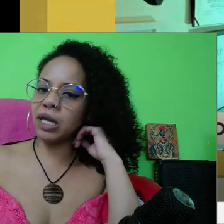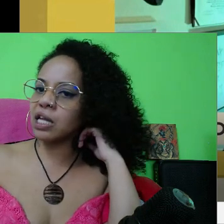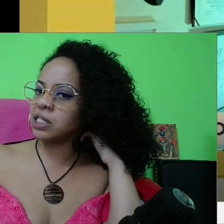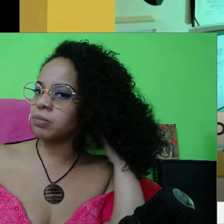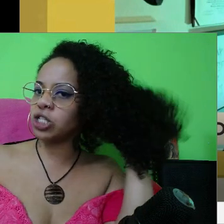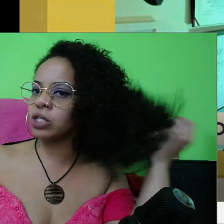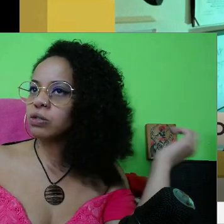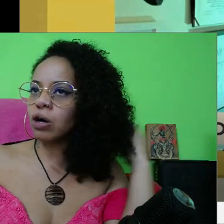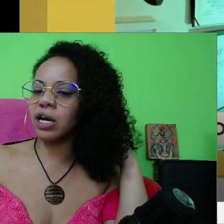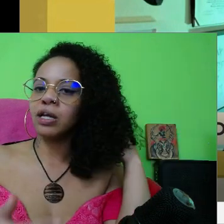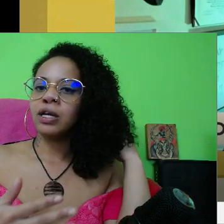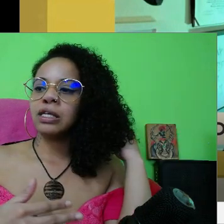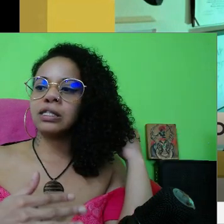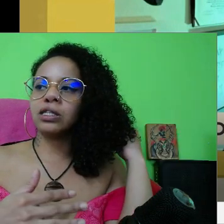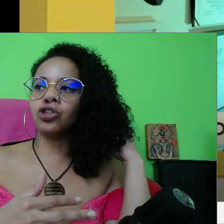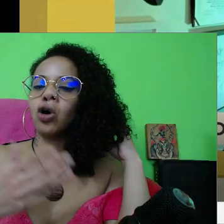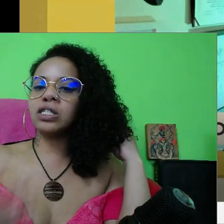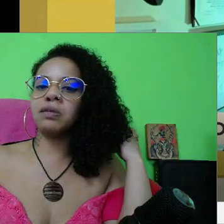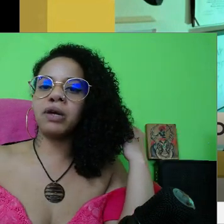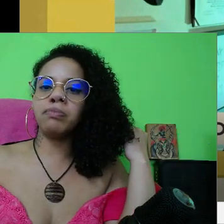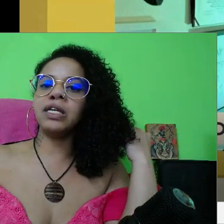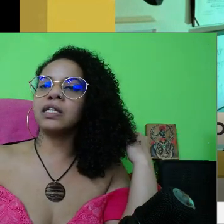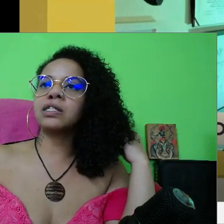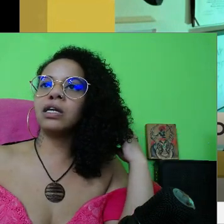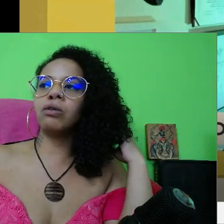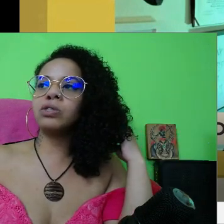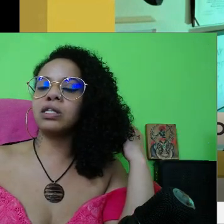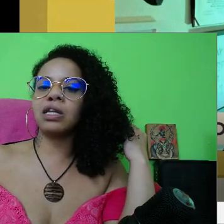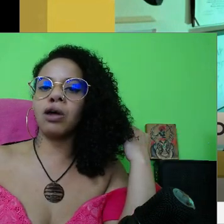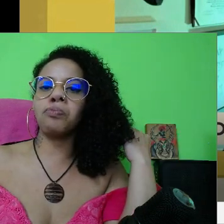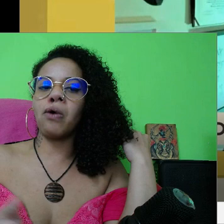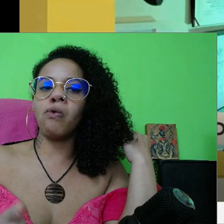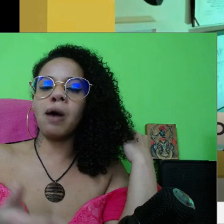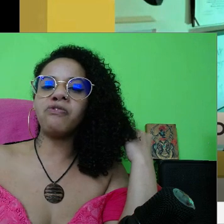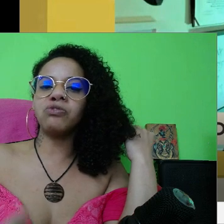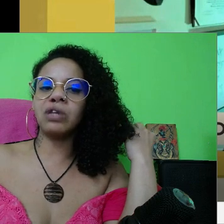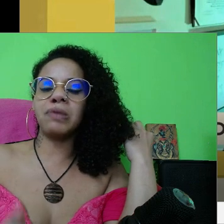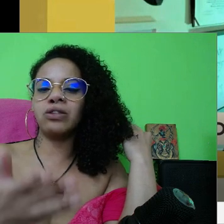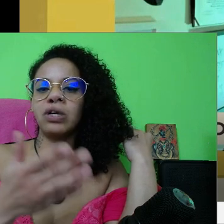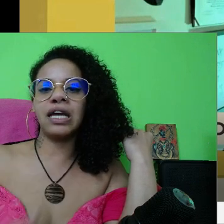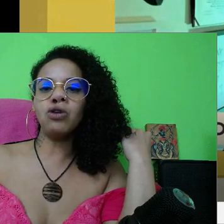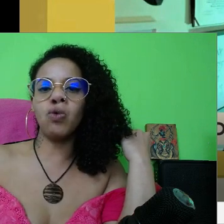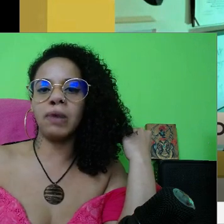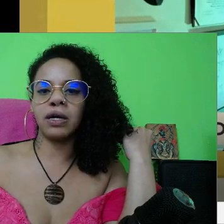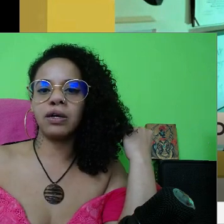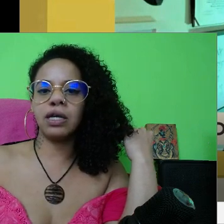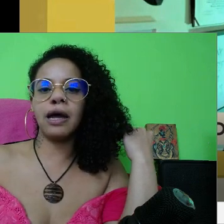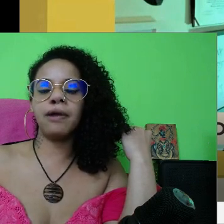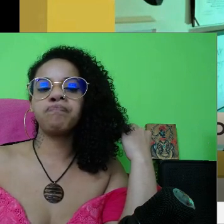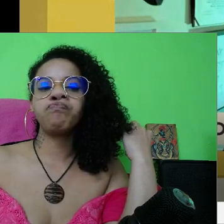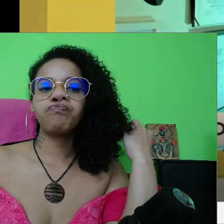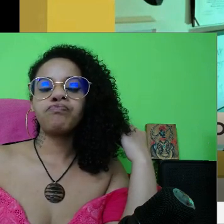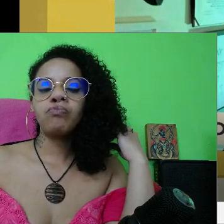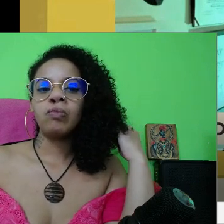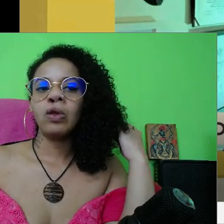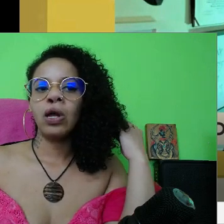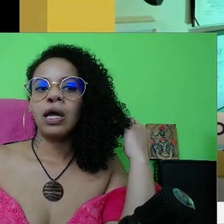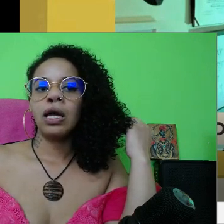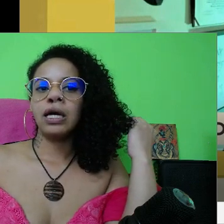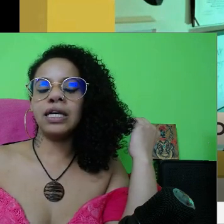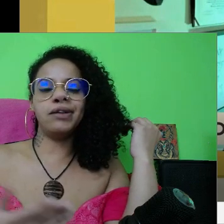argumentar em cima disso agora 12 premissas que não se tem um aprofundamento em nenhuma né